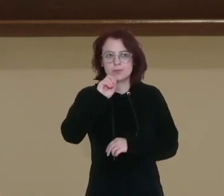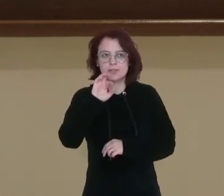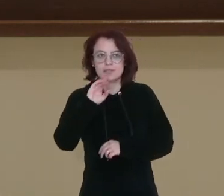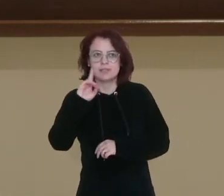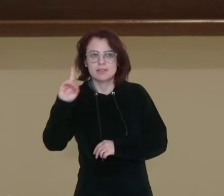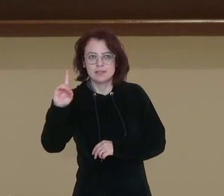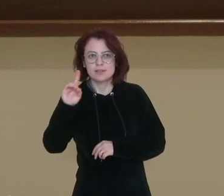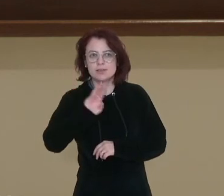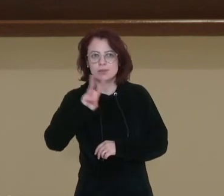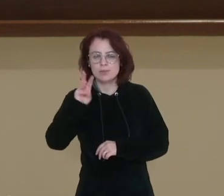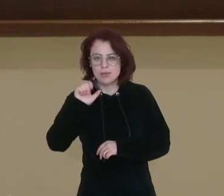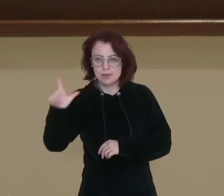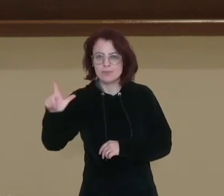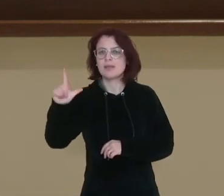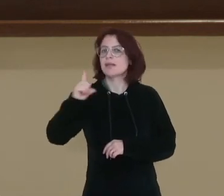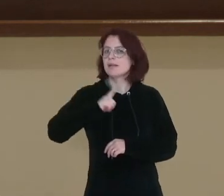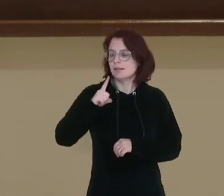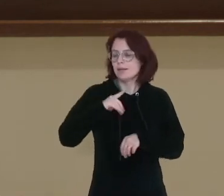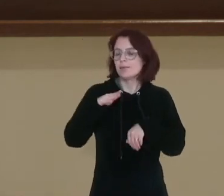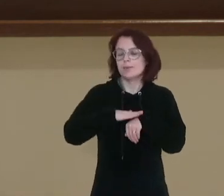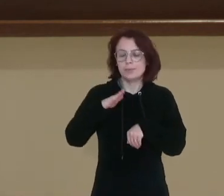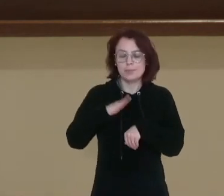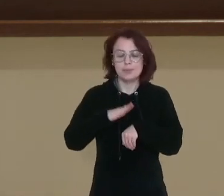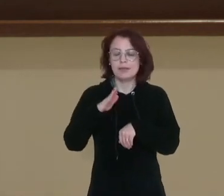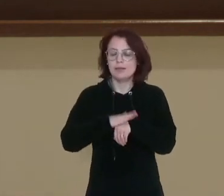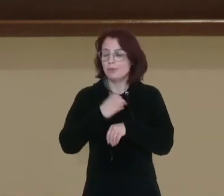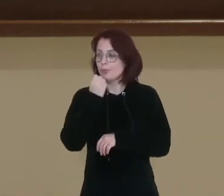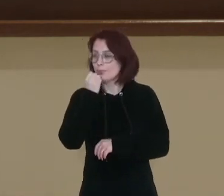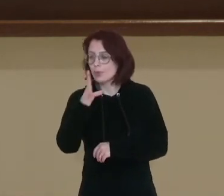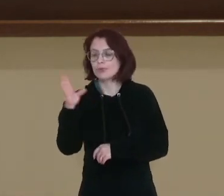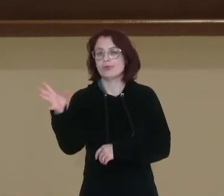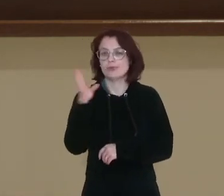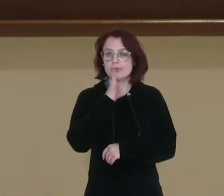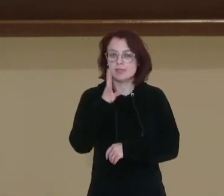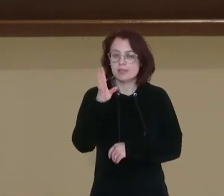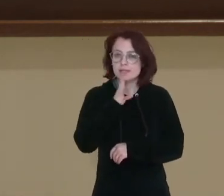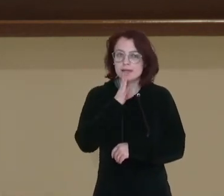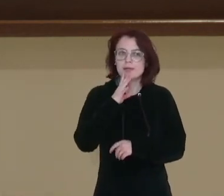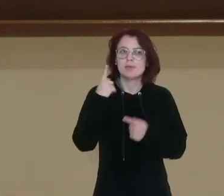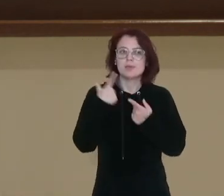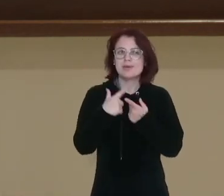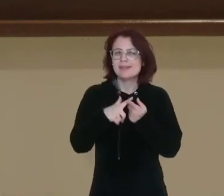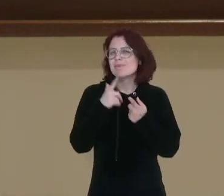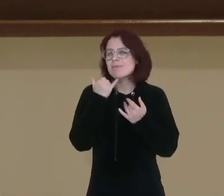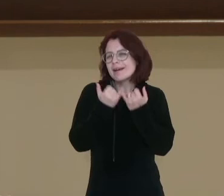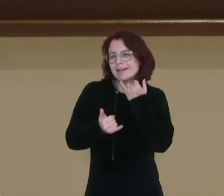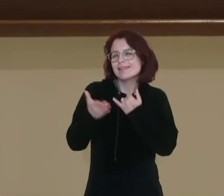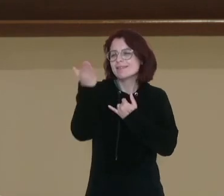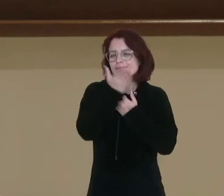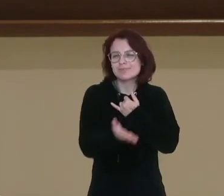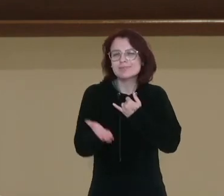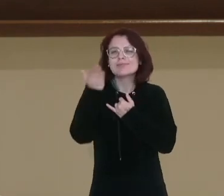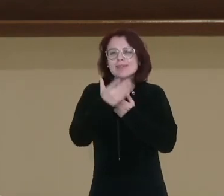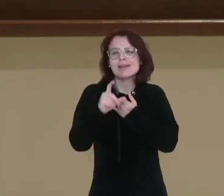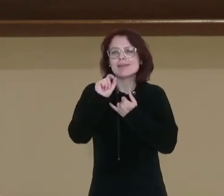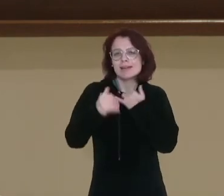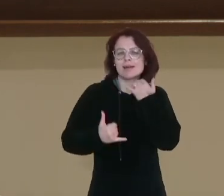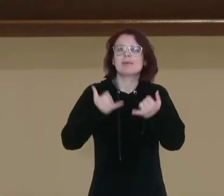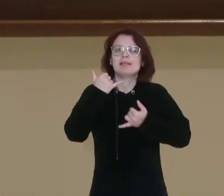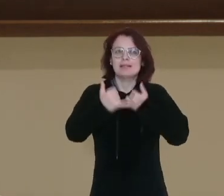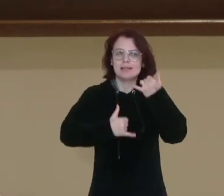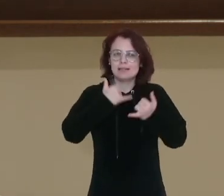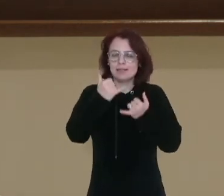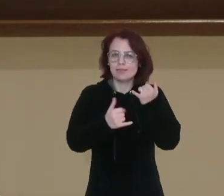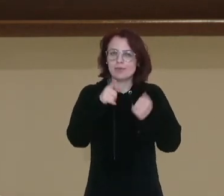terão um momento rico de aprendizado, né? Porque é uma plataforma gamificada que permite vocês aprenderem por meio